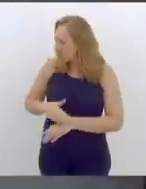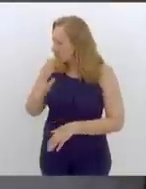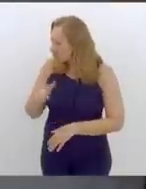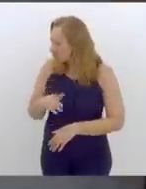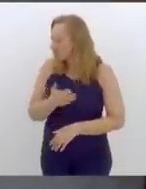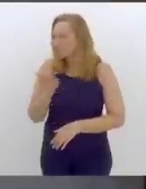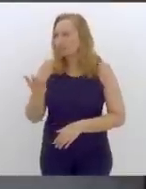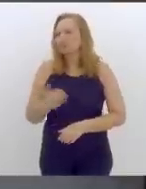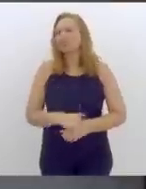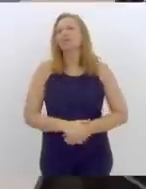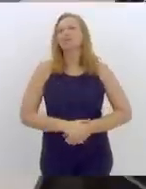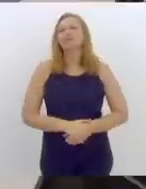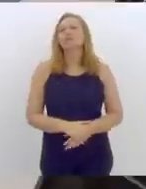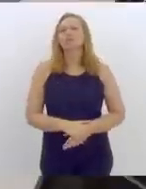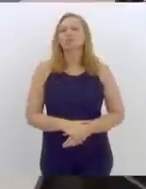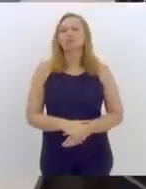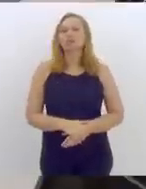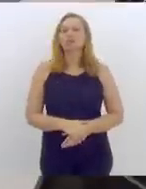escala